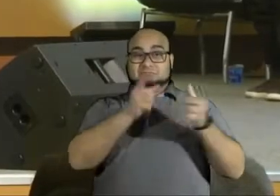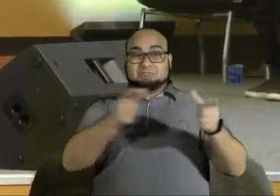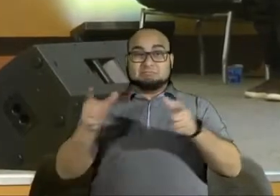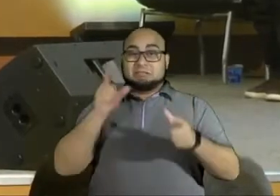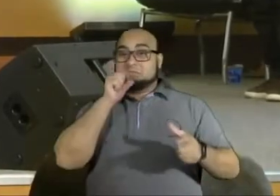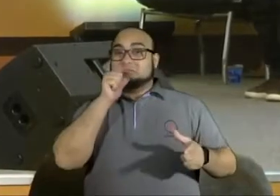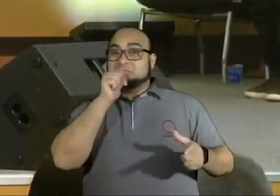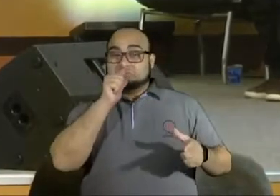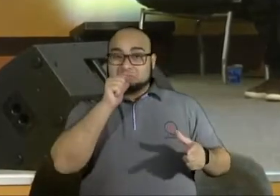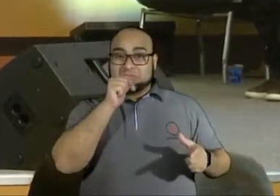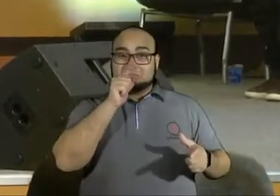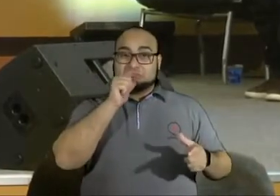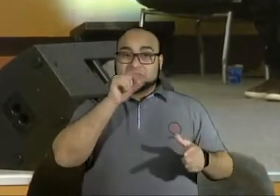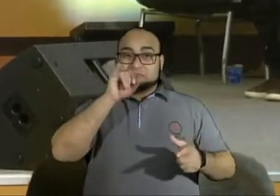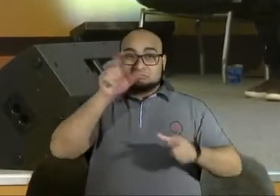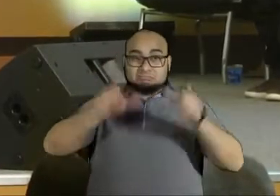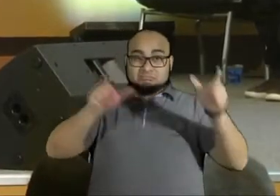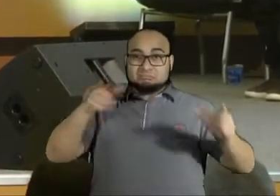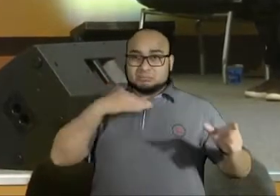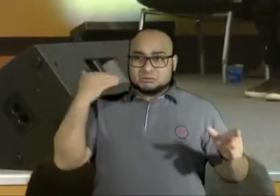sabe que vai vir batizada.